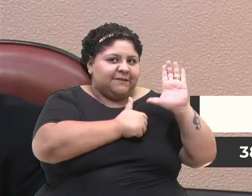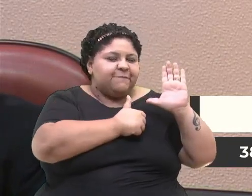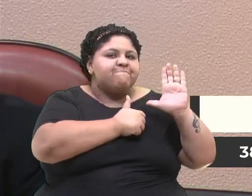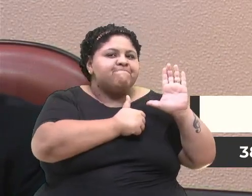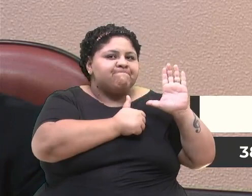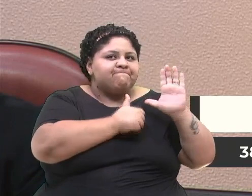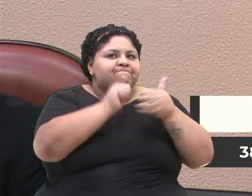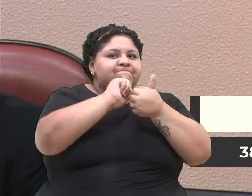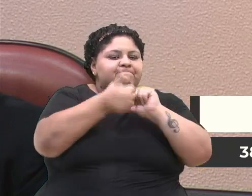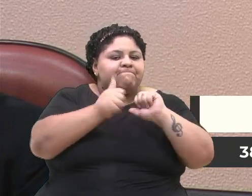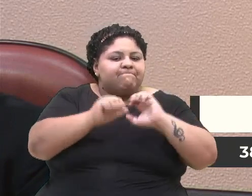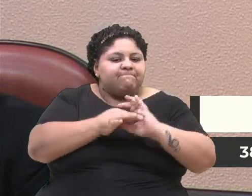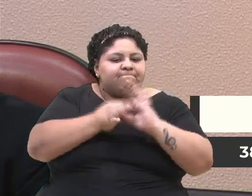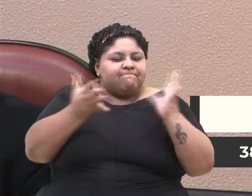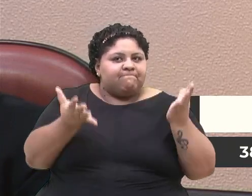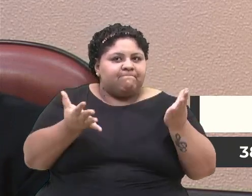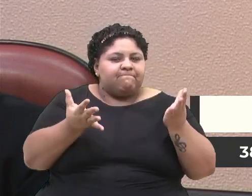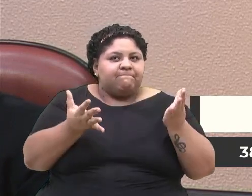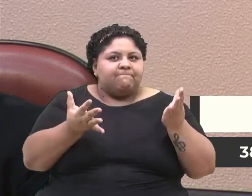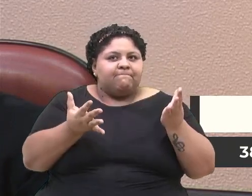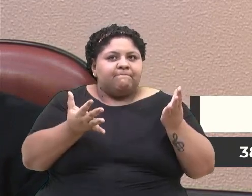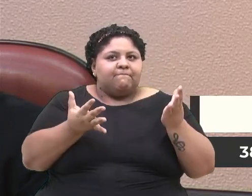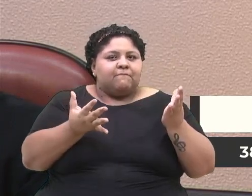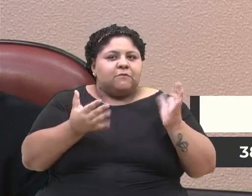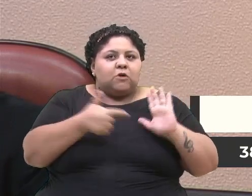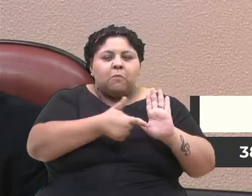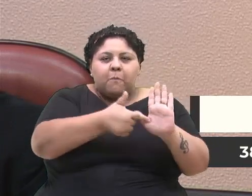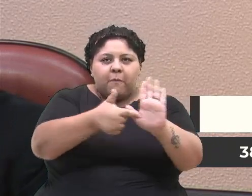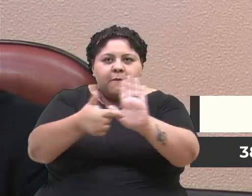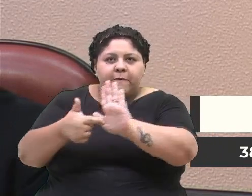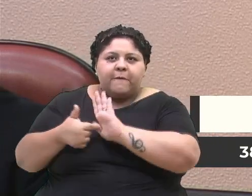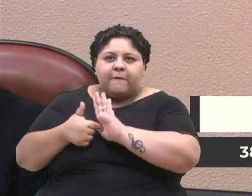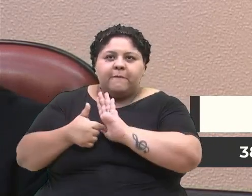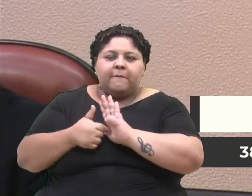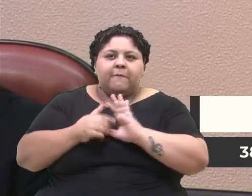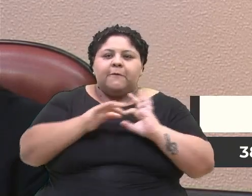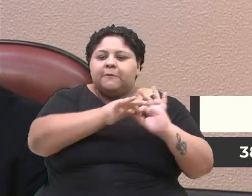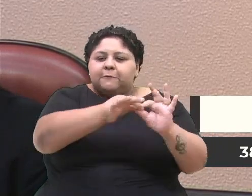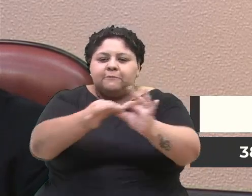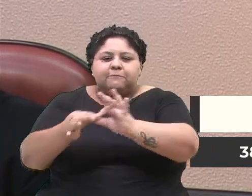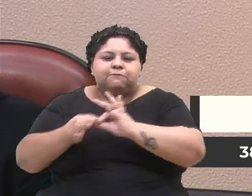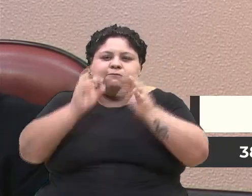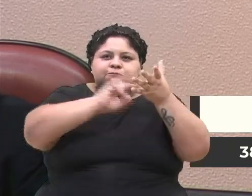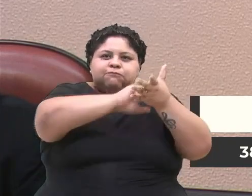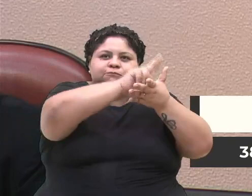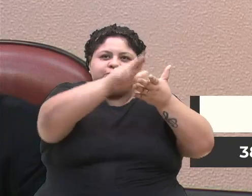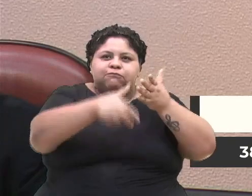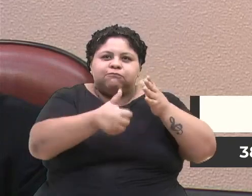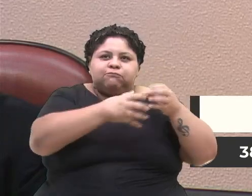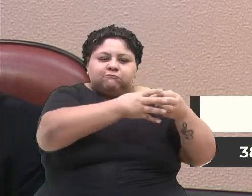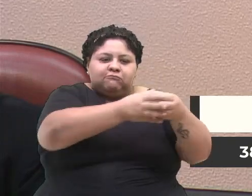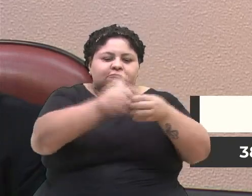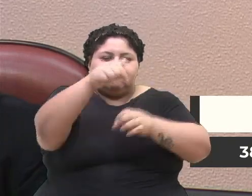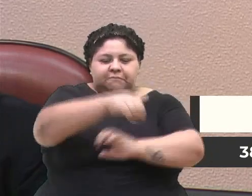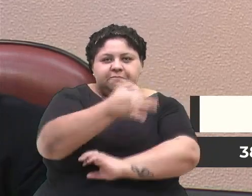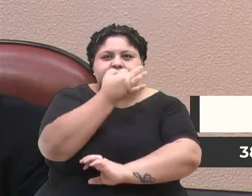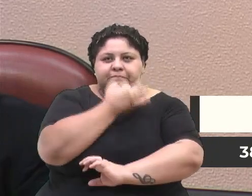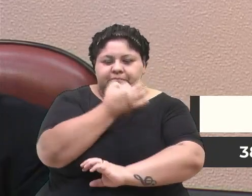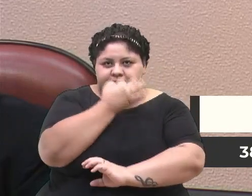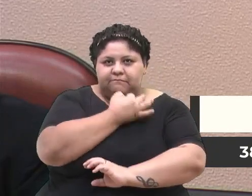Os Jogos Abertos de Futsal proporcionaram a integração entre os diversos times da cidade de Caxias do Sul,